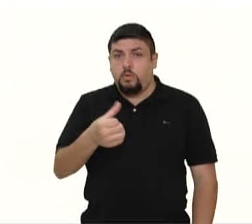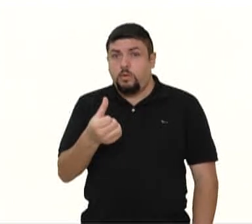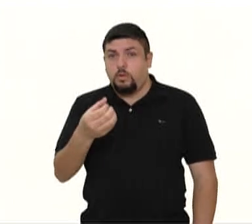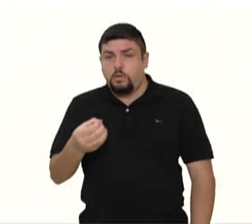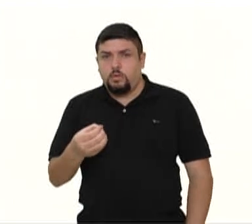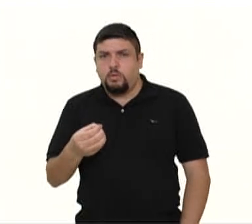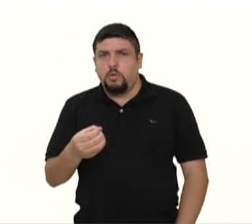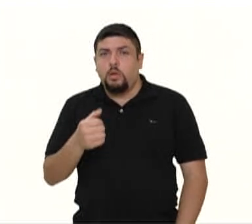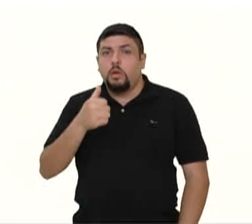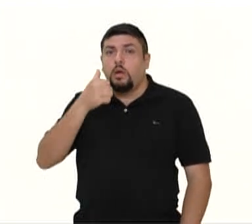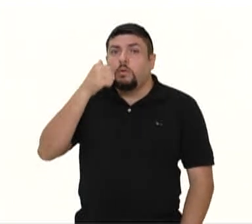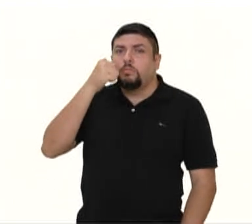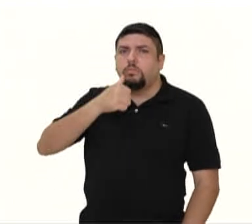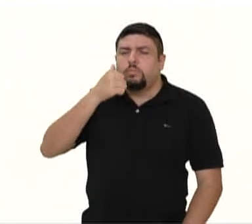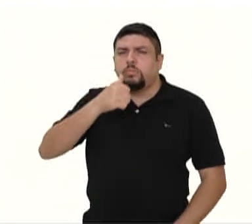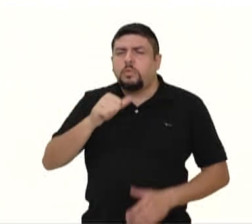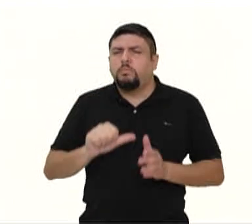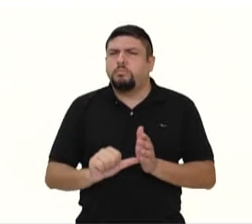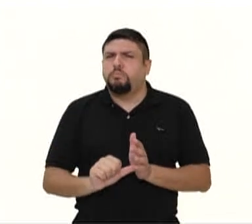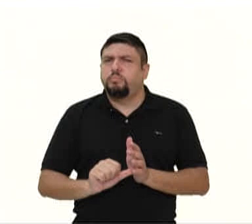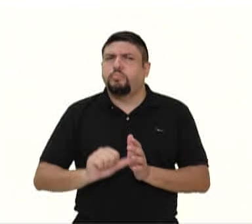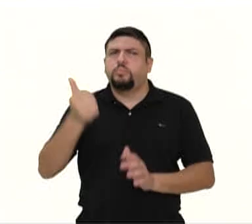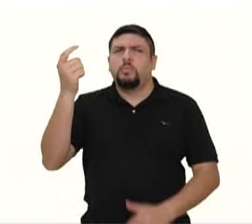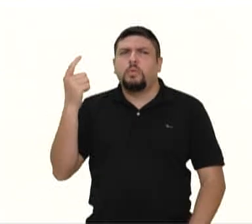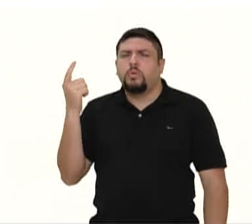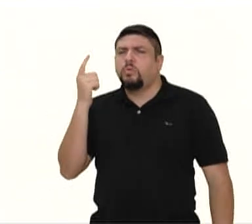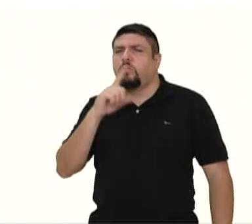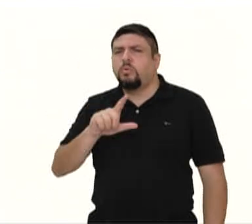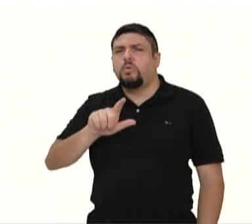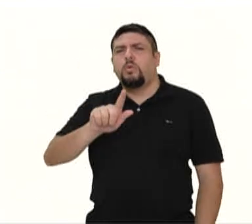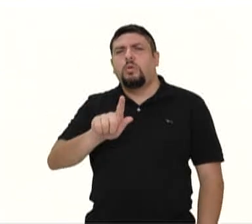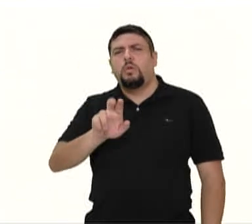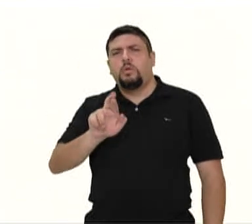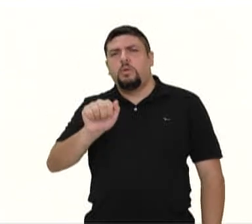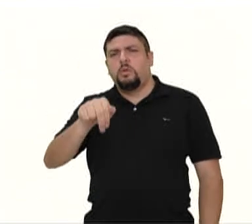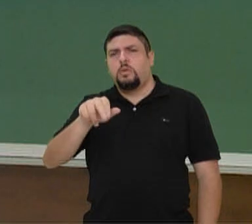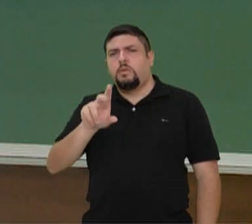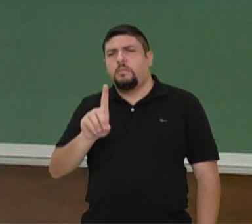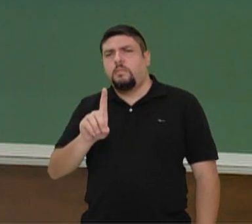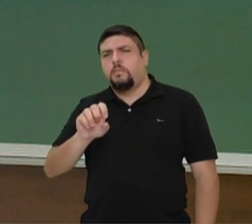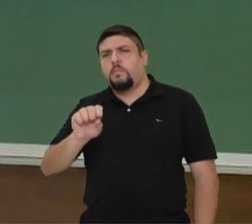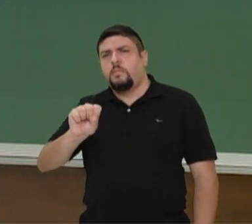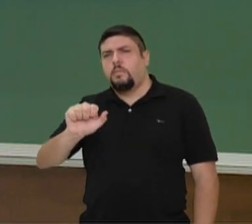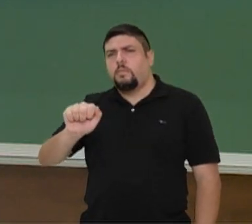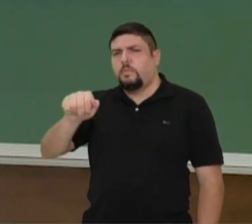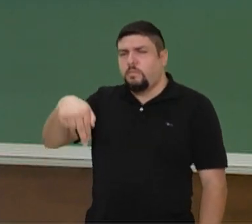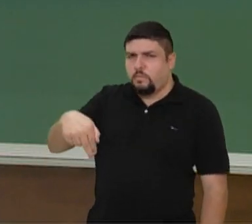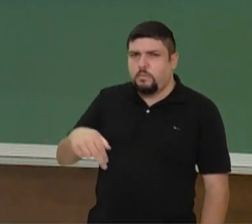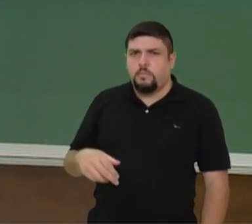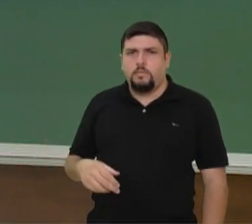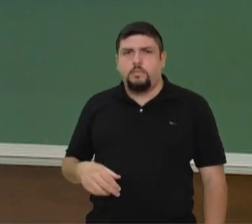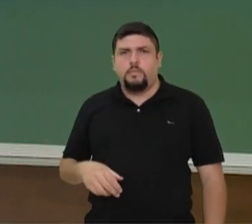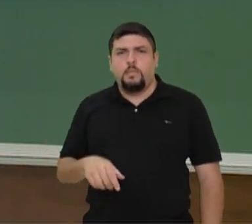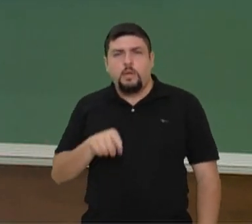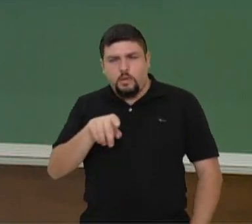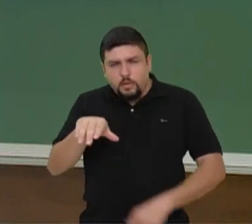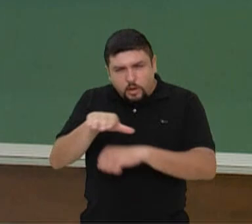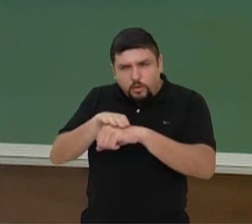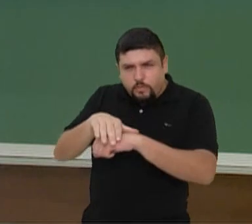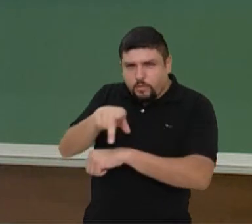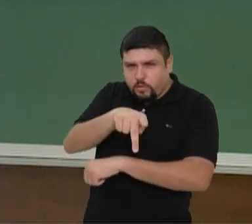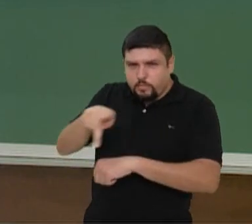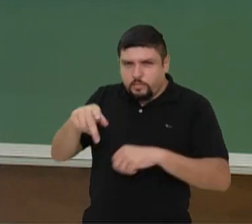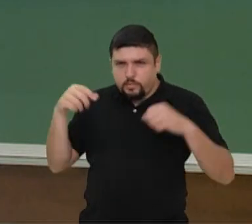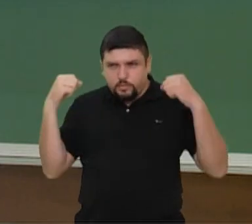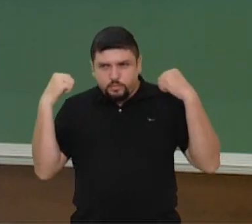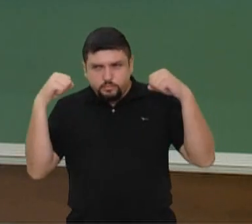conquistar o Calendar Grand Slam. Aí é que acontece o seguinte, por favor. Com o professor de educação física, ele vai gostar se você